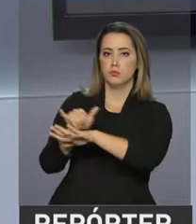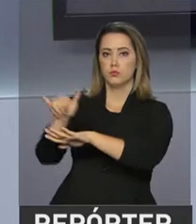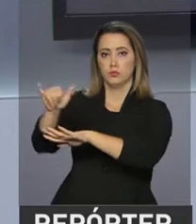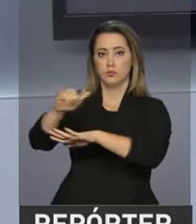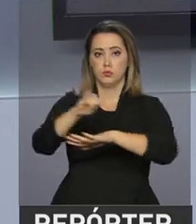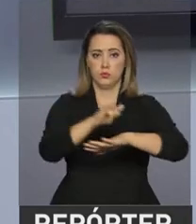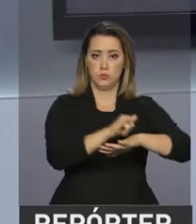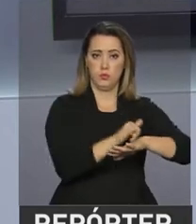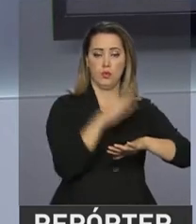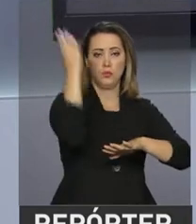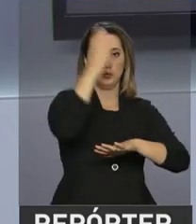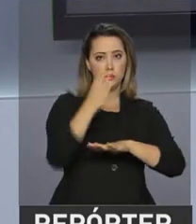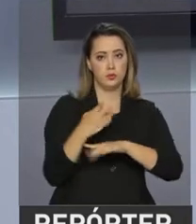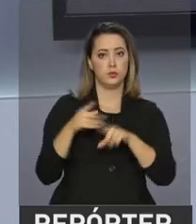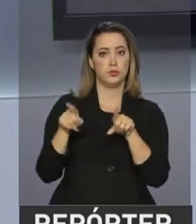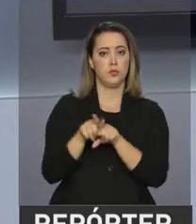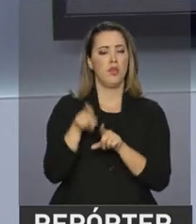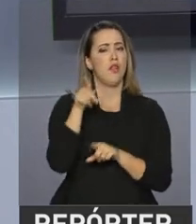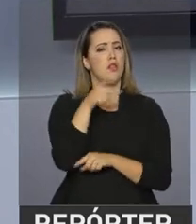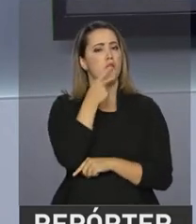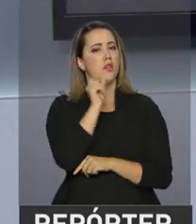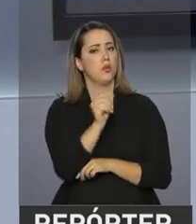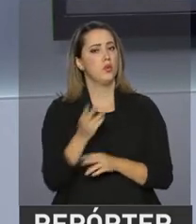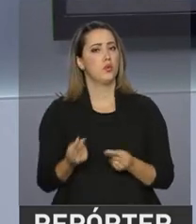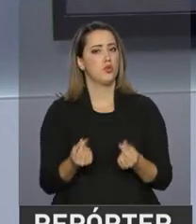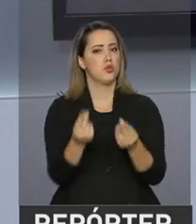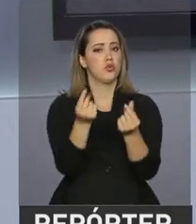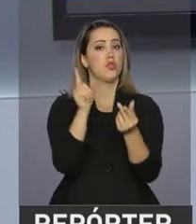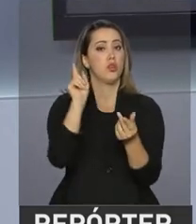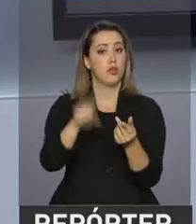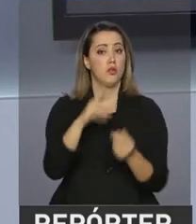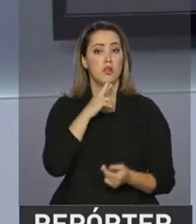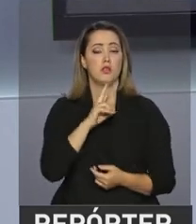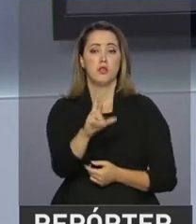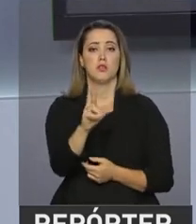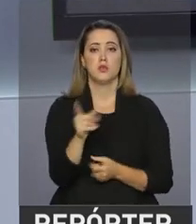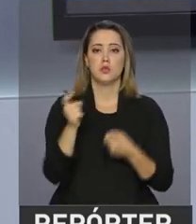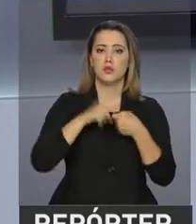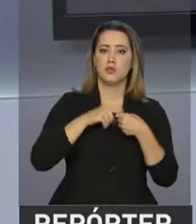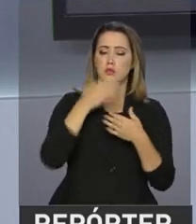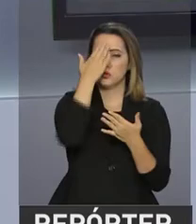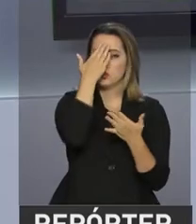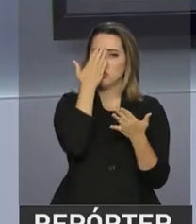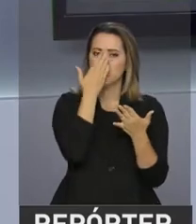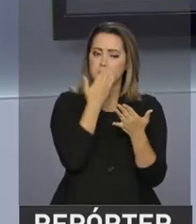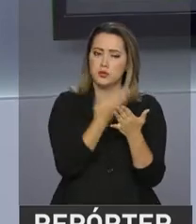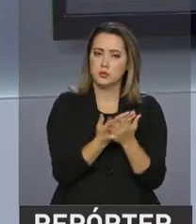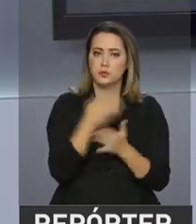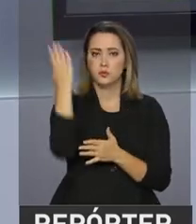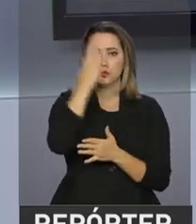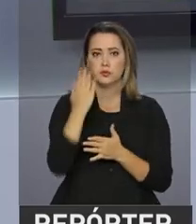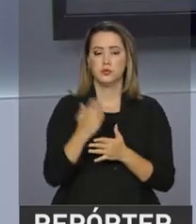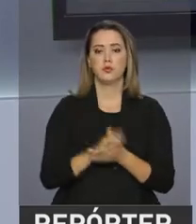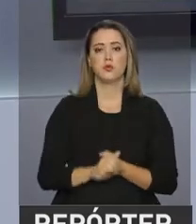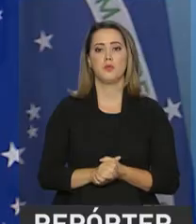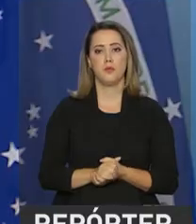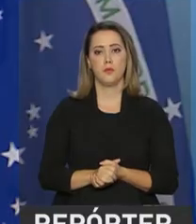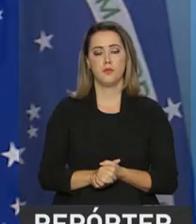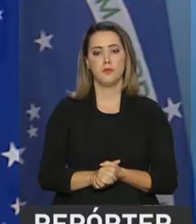vai trazer para o brasil para ele os recursos são resultado da retomada da confiança dos investidores